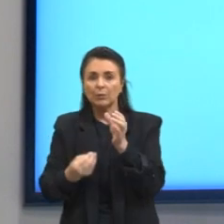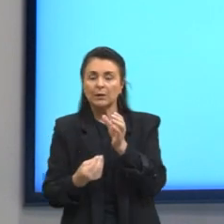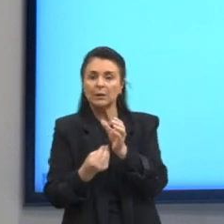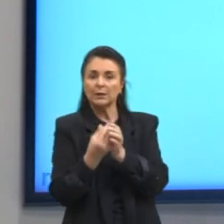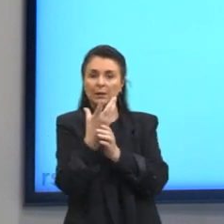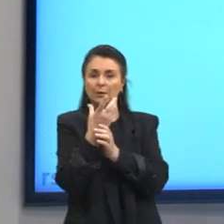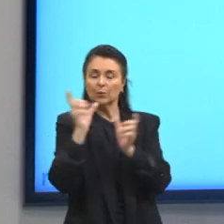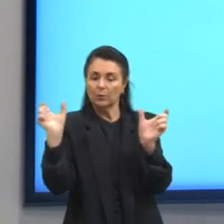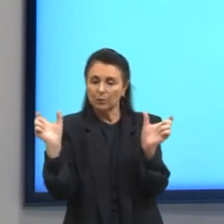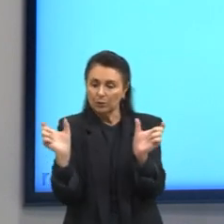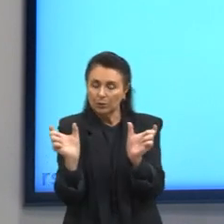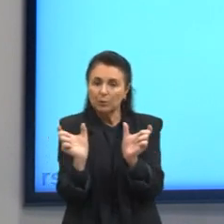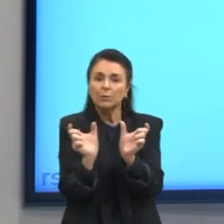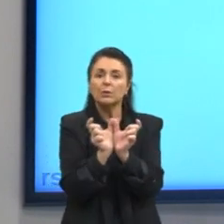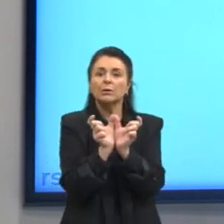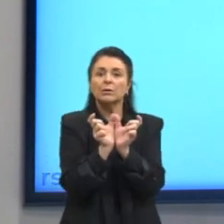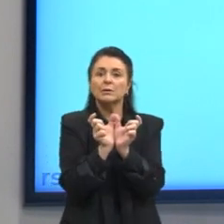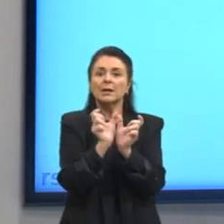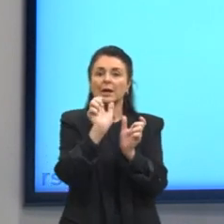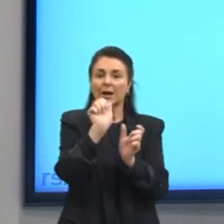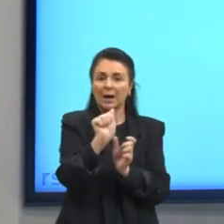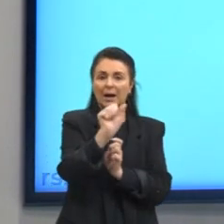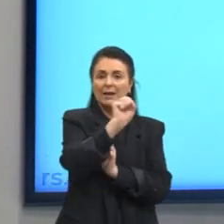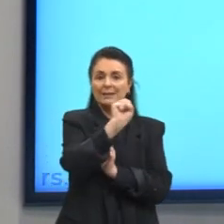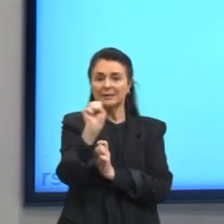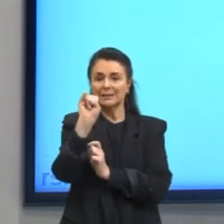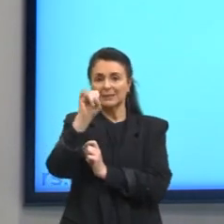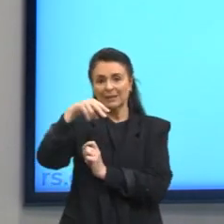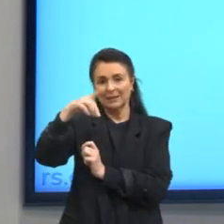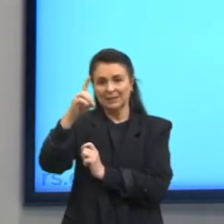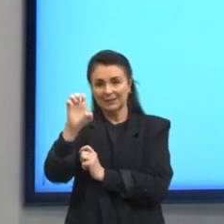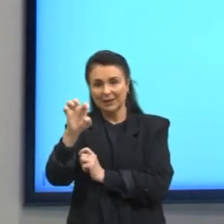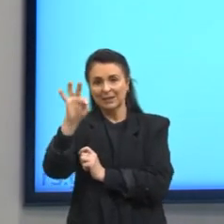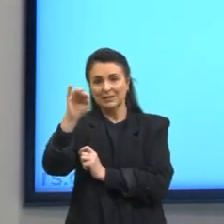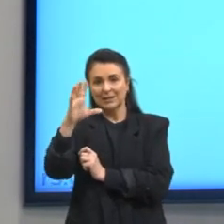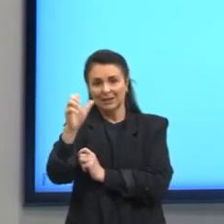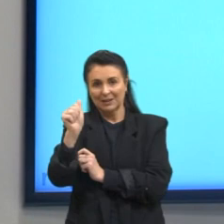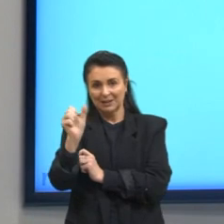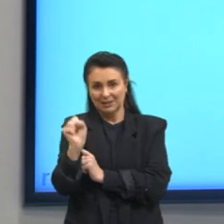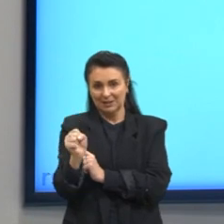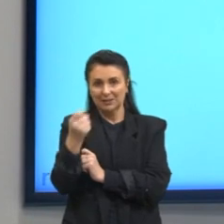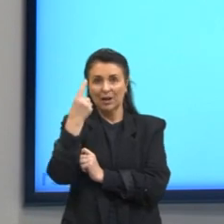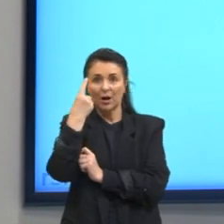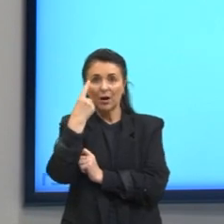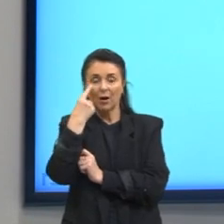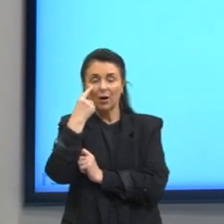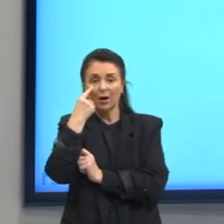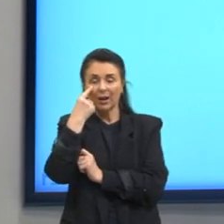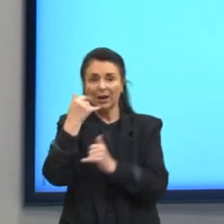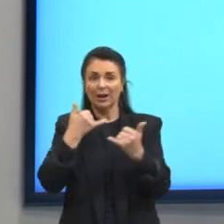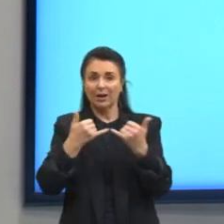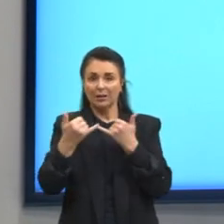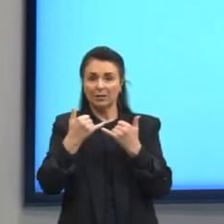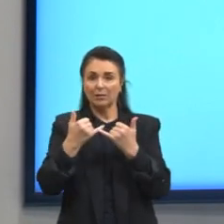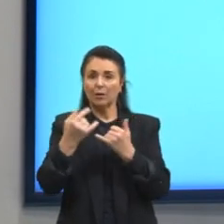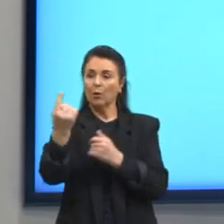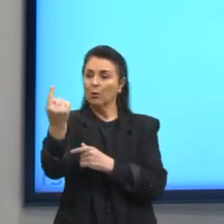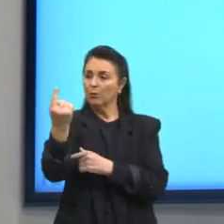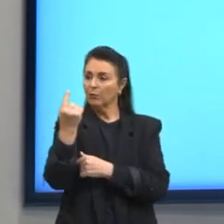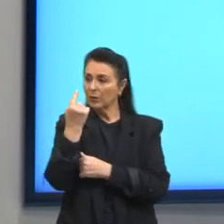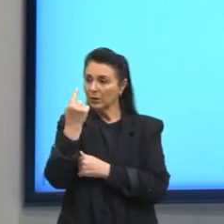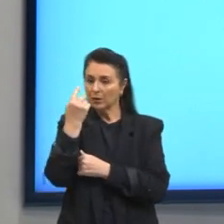e as coordenadas assindéticas e e olha o exemplo aqui vim